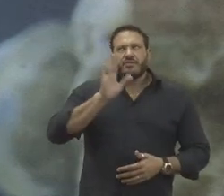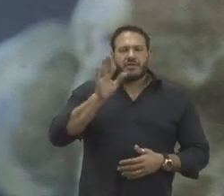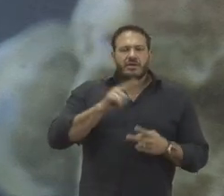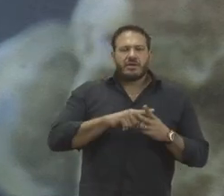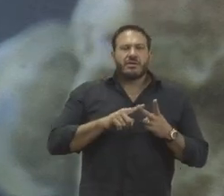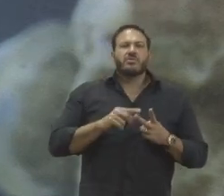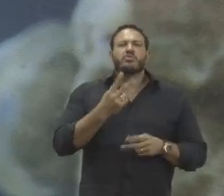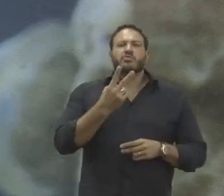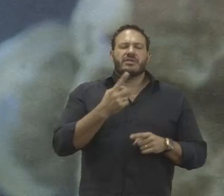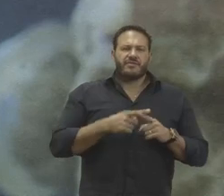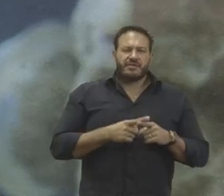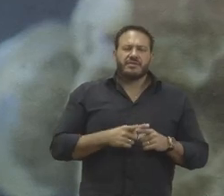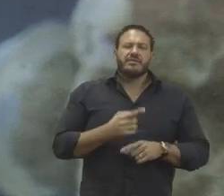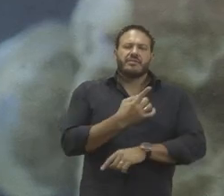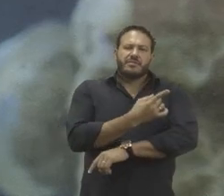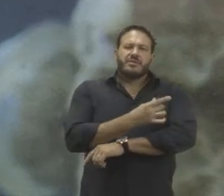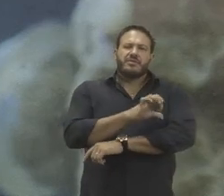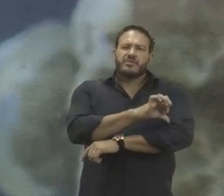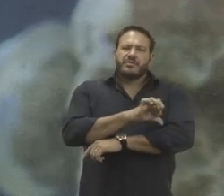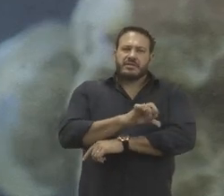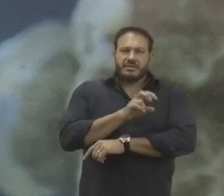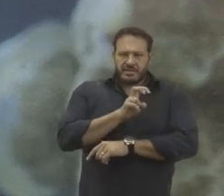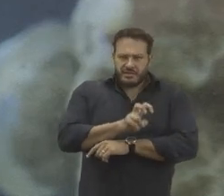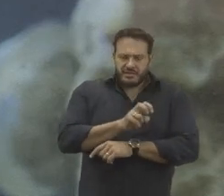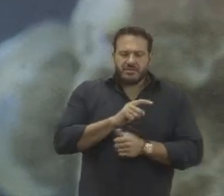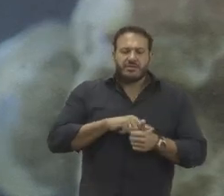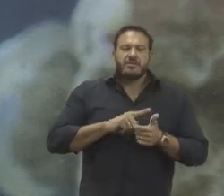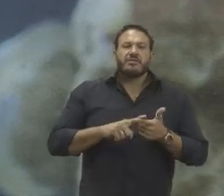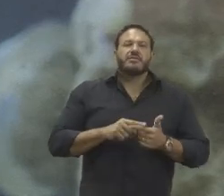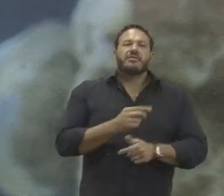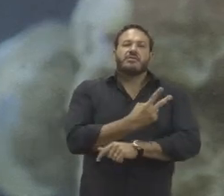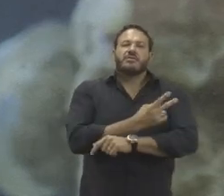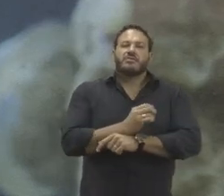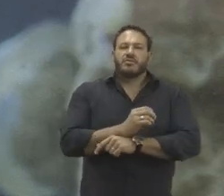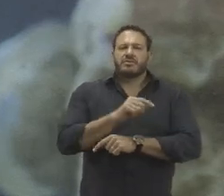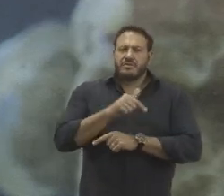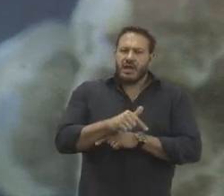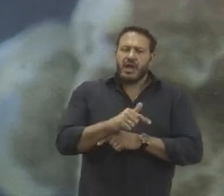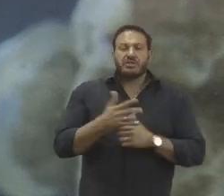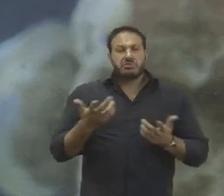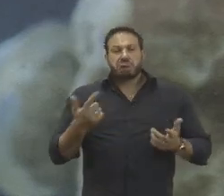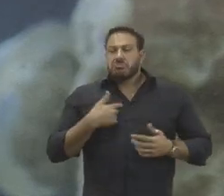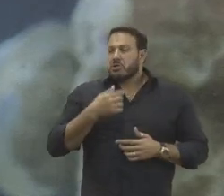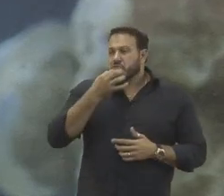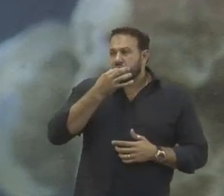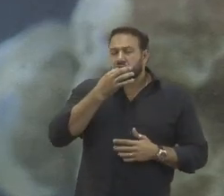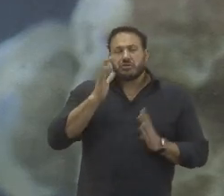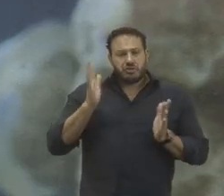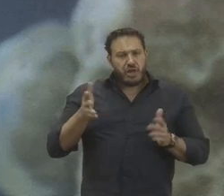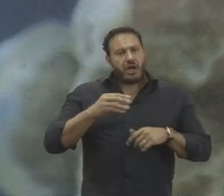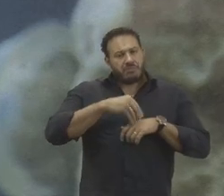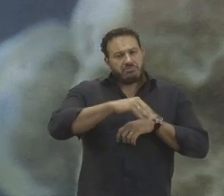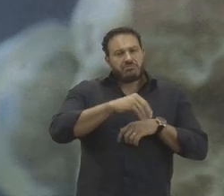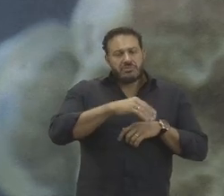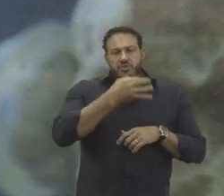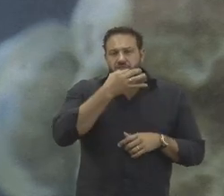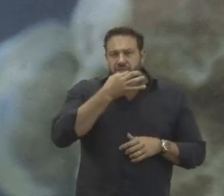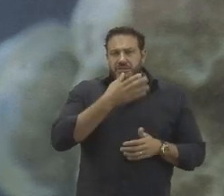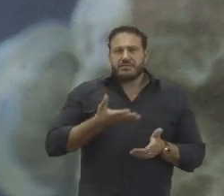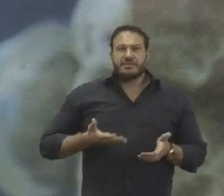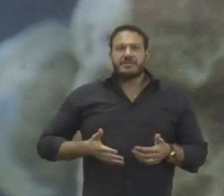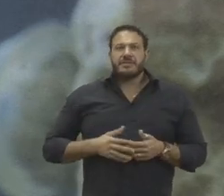vezes em 1995 e em 2007 e eu sugeri já vinha sugerindo há um bom tempo